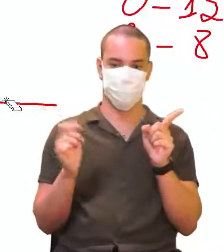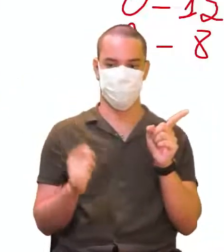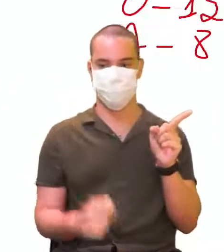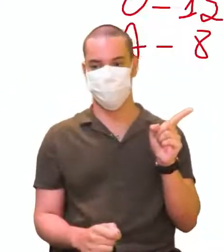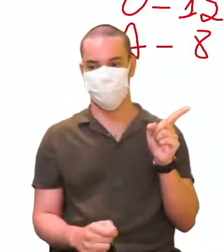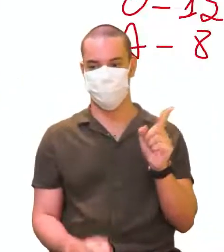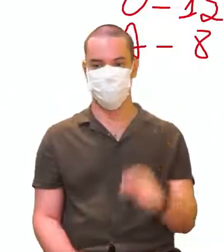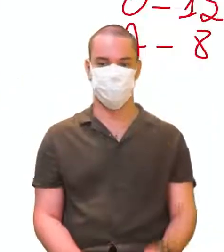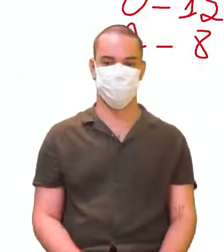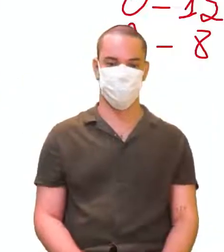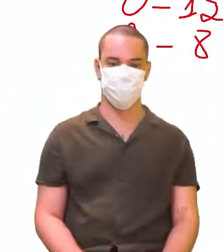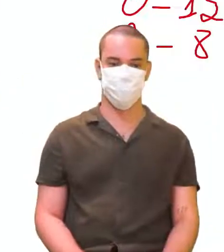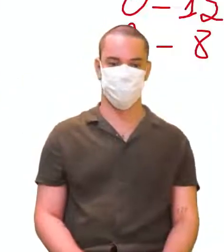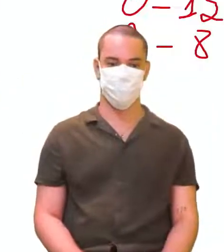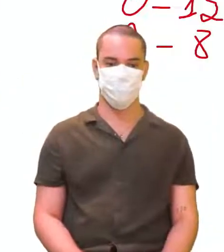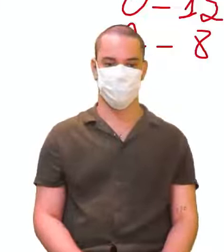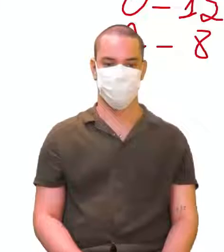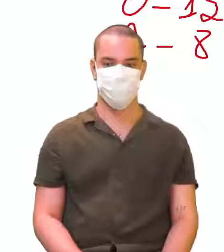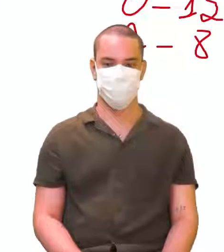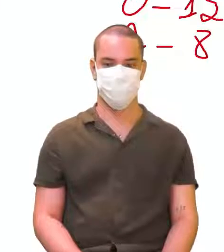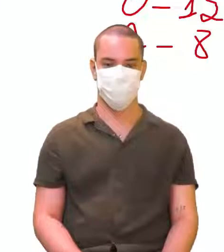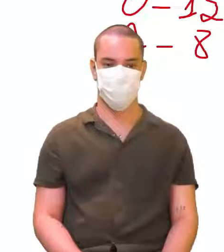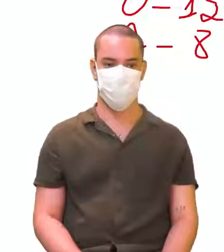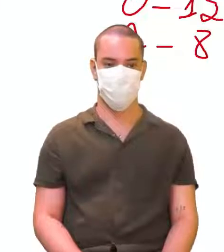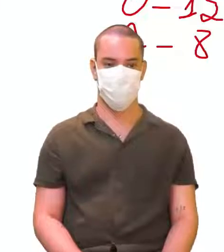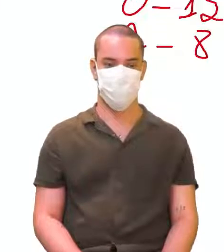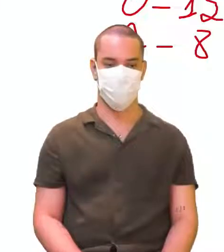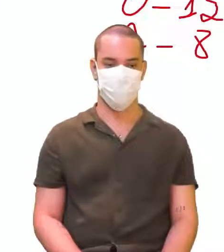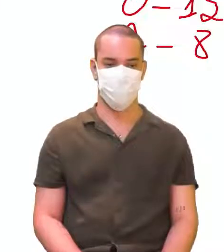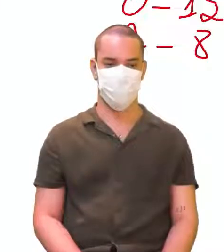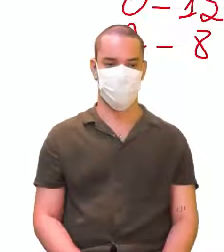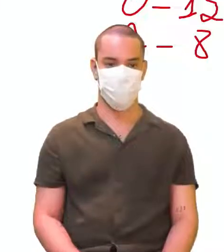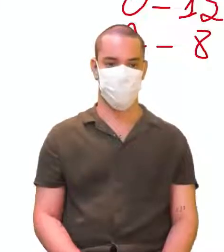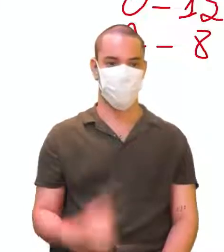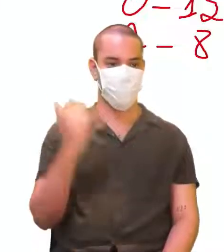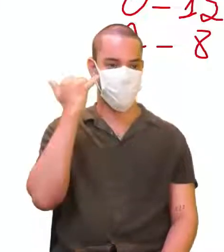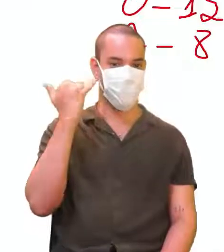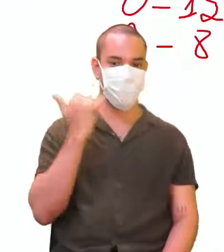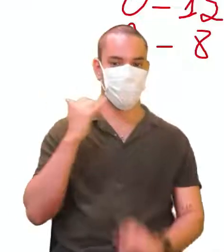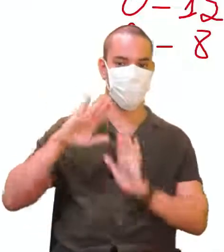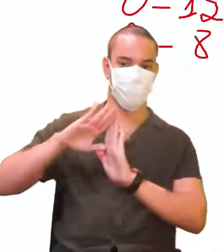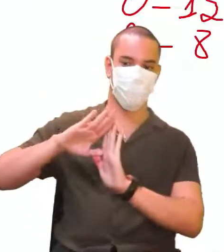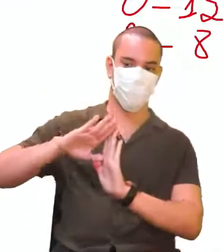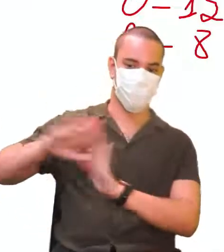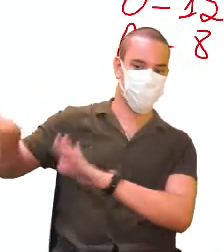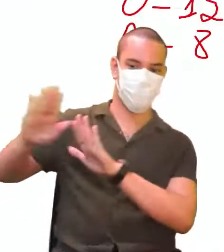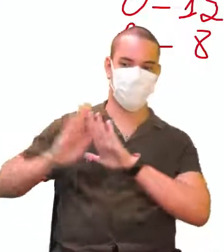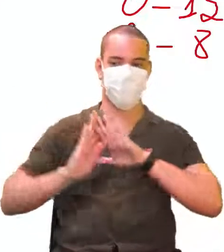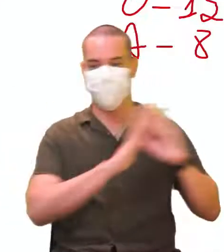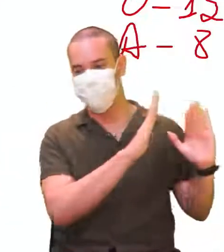aqui. E aí a gente... Vitor dá uma empurrada, né, Vitor? Não?